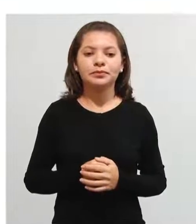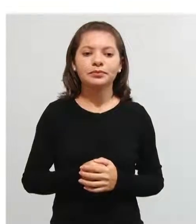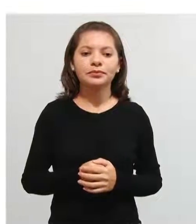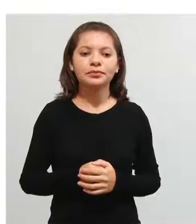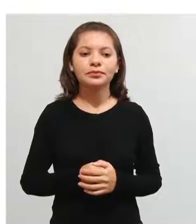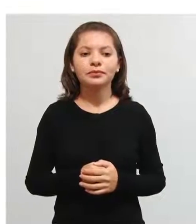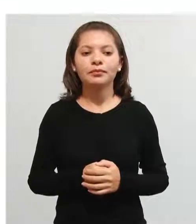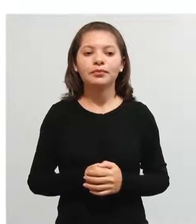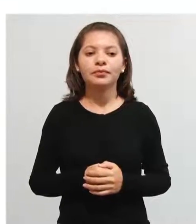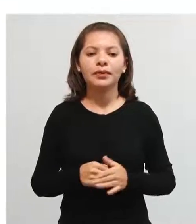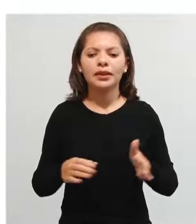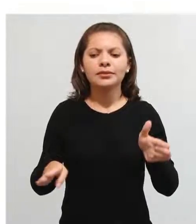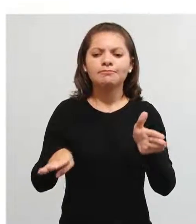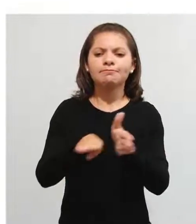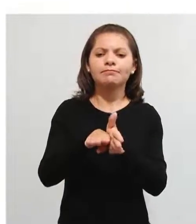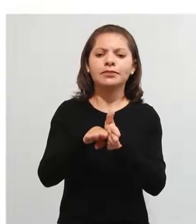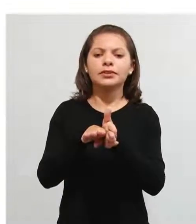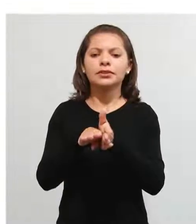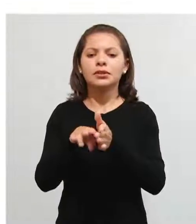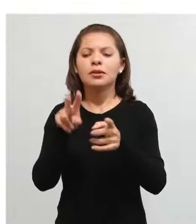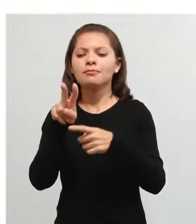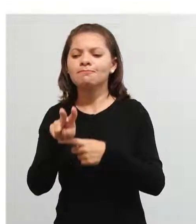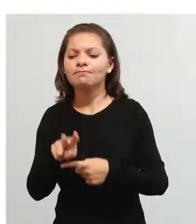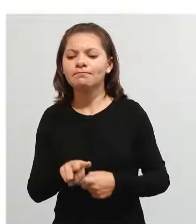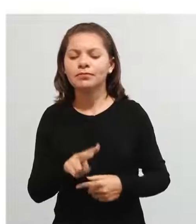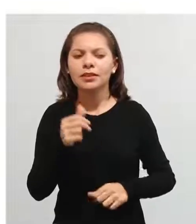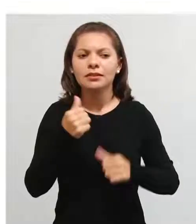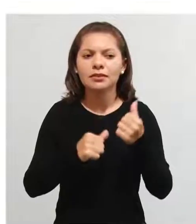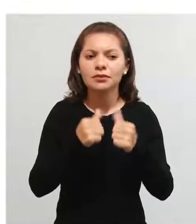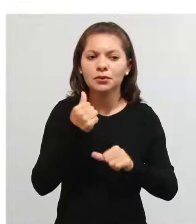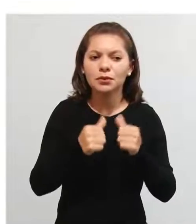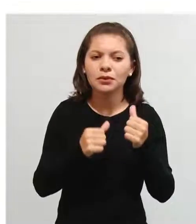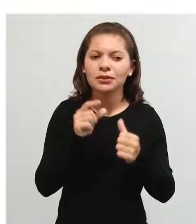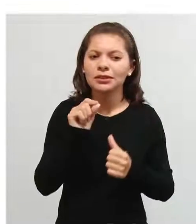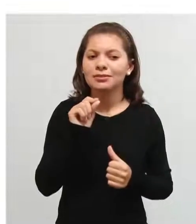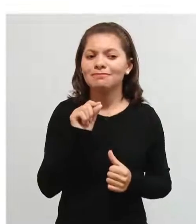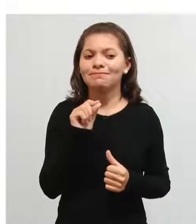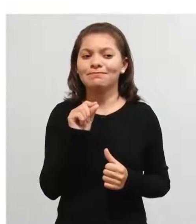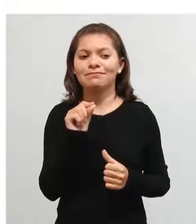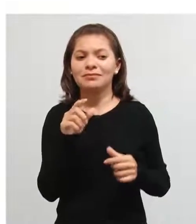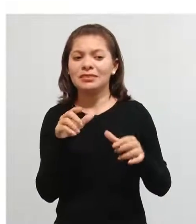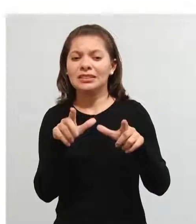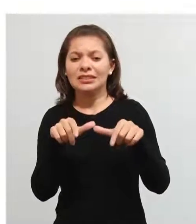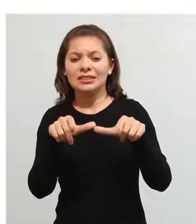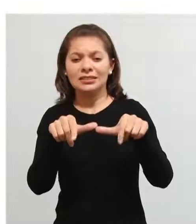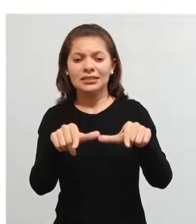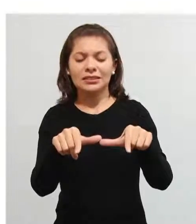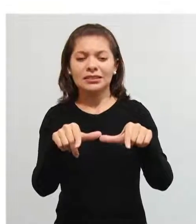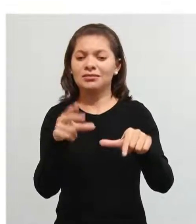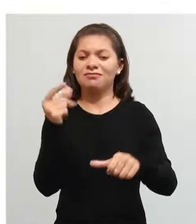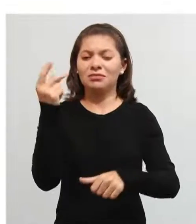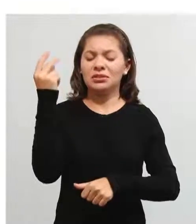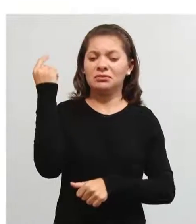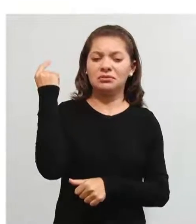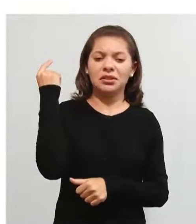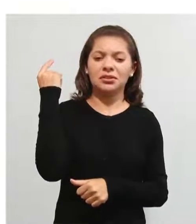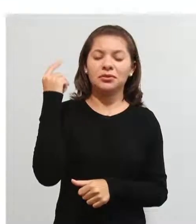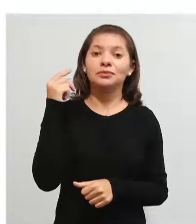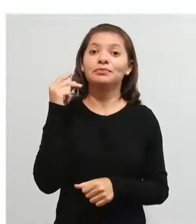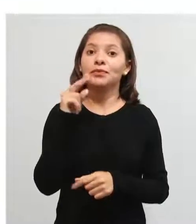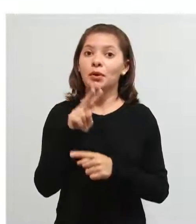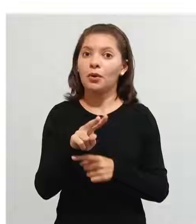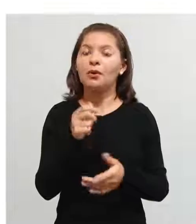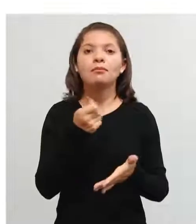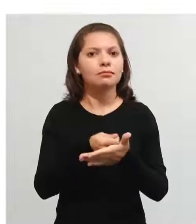Vamos supor que chegou ali uma fiscalização e verificou que tem um açougue com uma mercadoria muito estragada. E aí ele vai aplicar uma multa